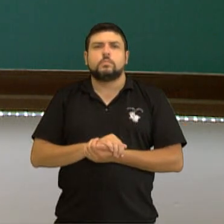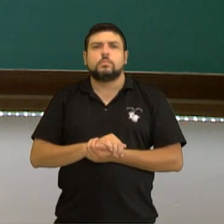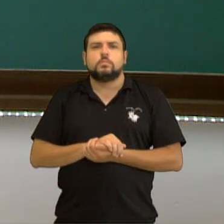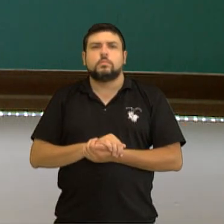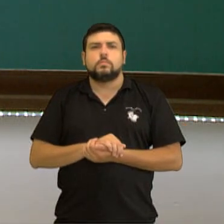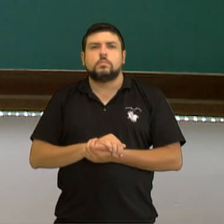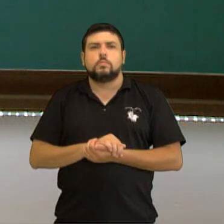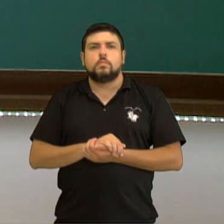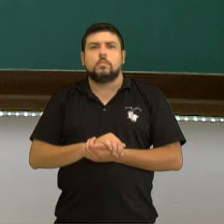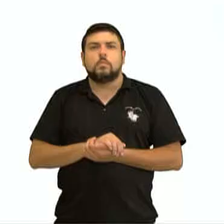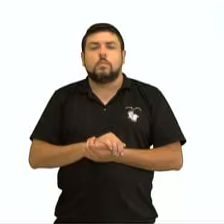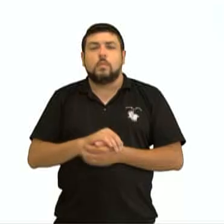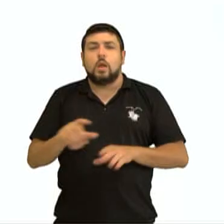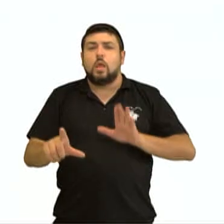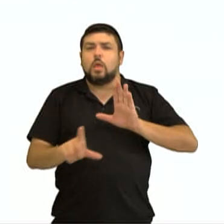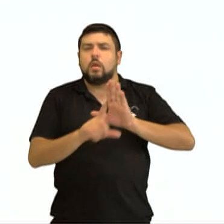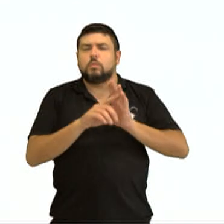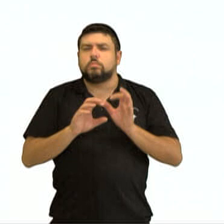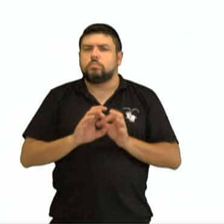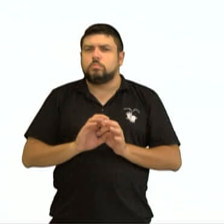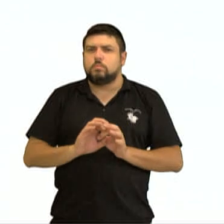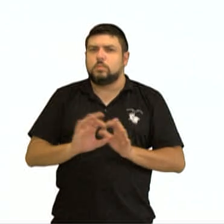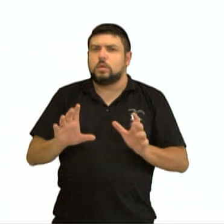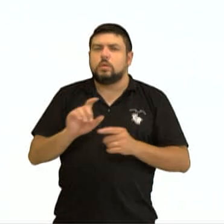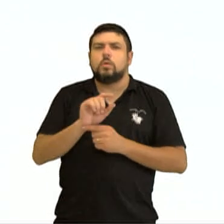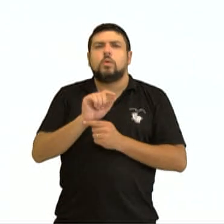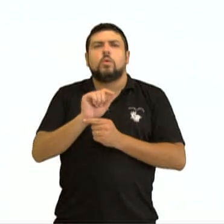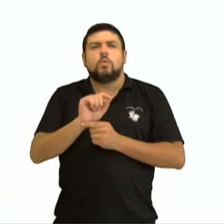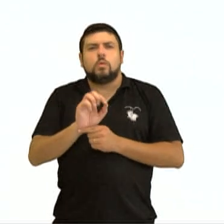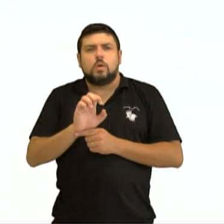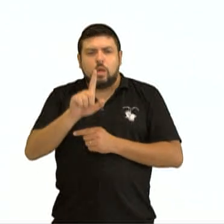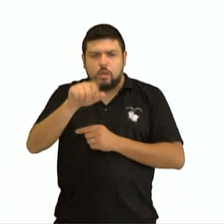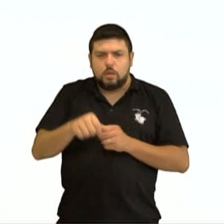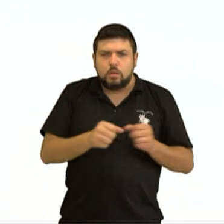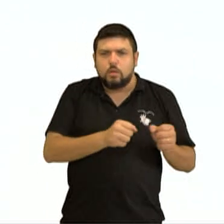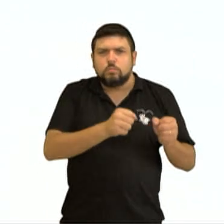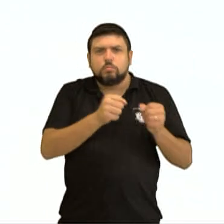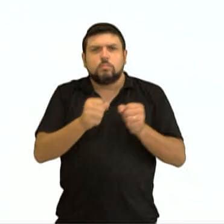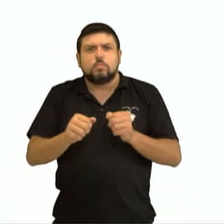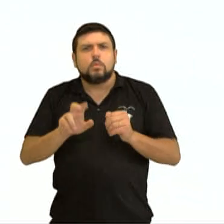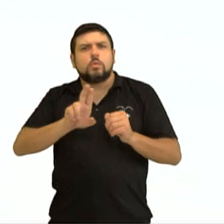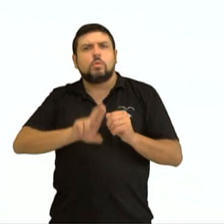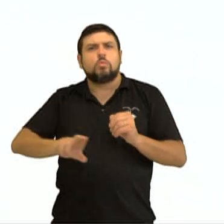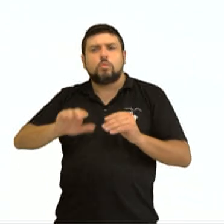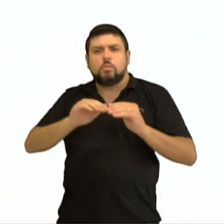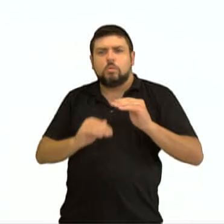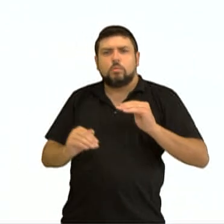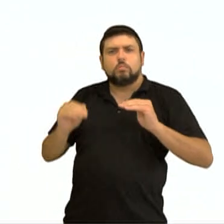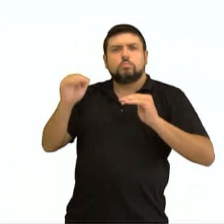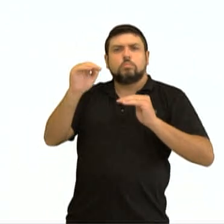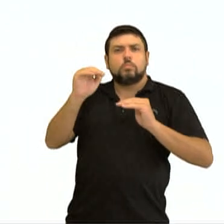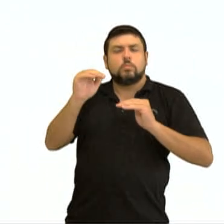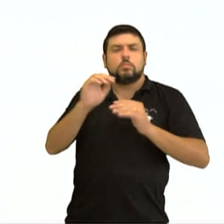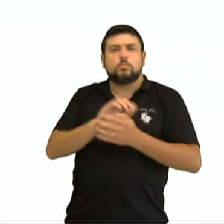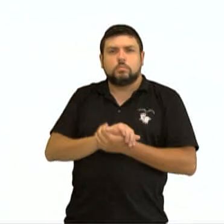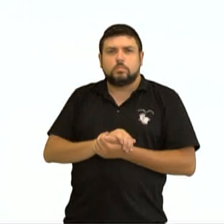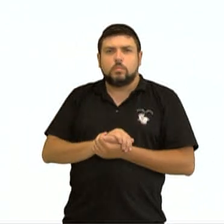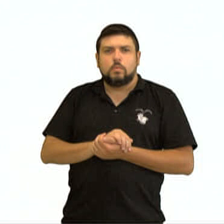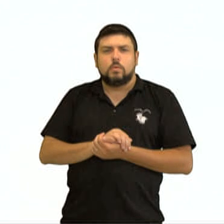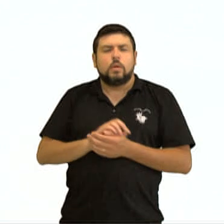uma ordem social, relacionada a leis e a valores no contexto político. É claro, pessoal, que esse uso do